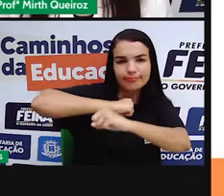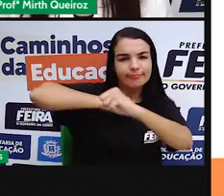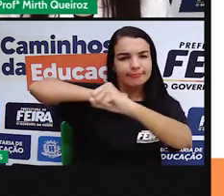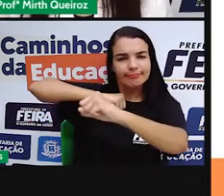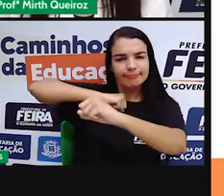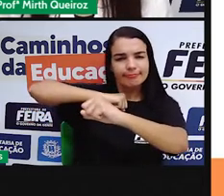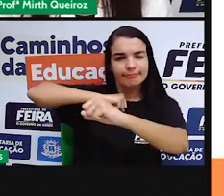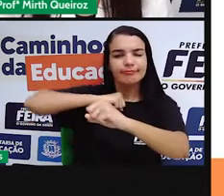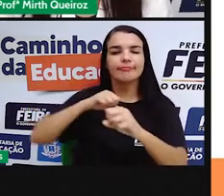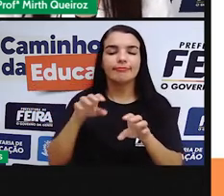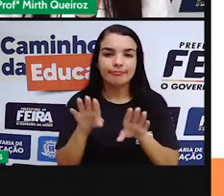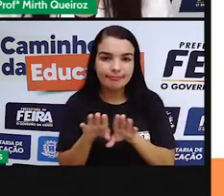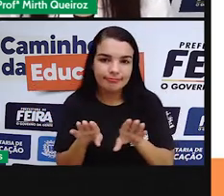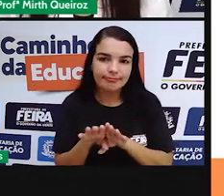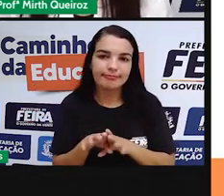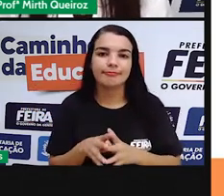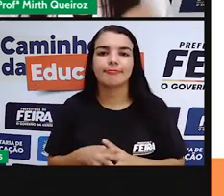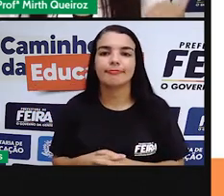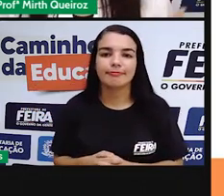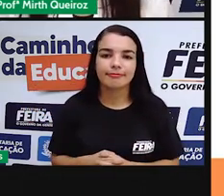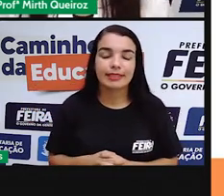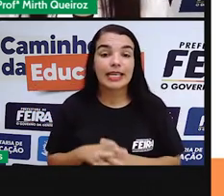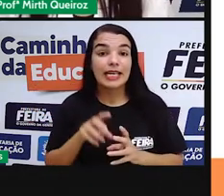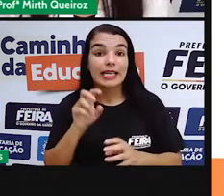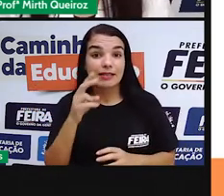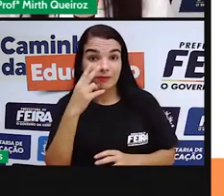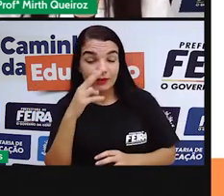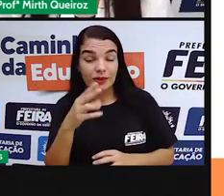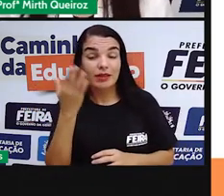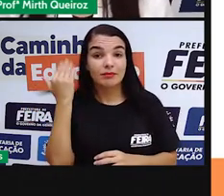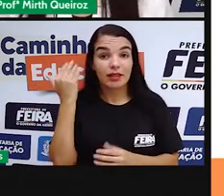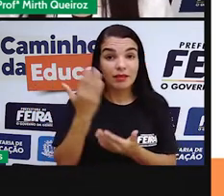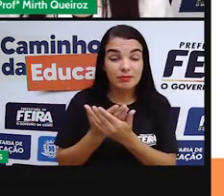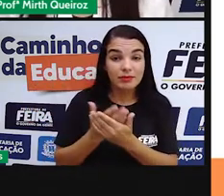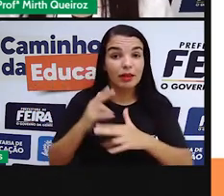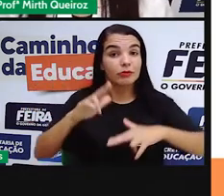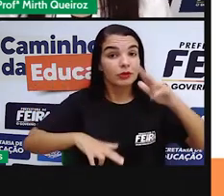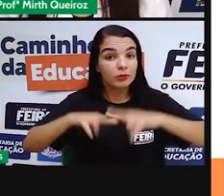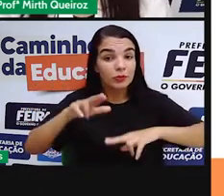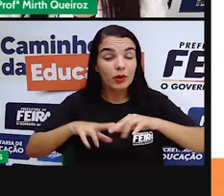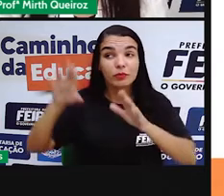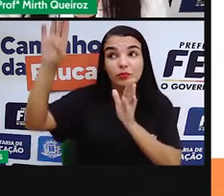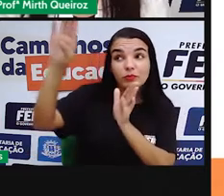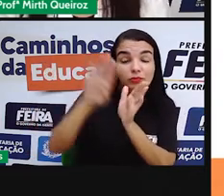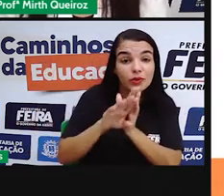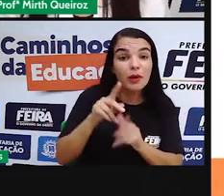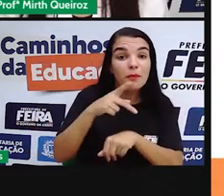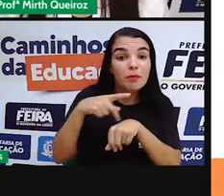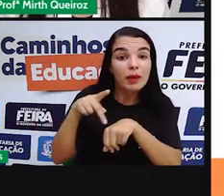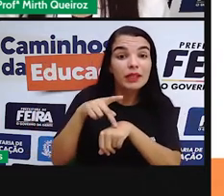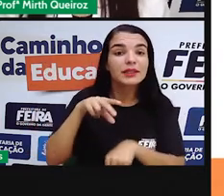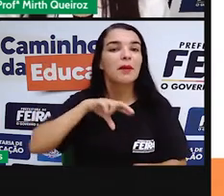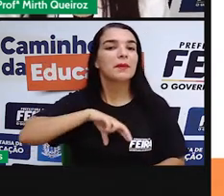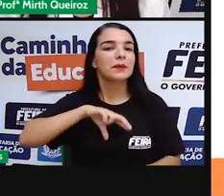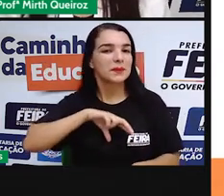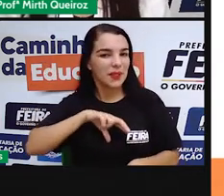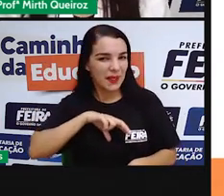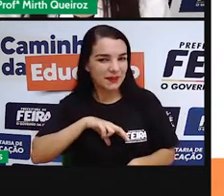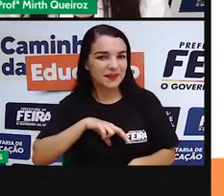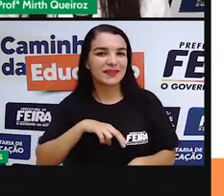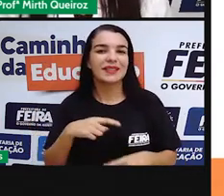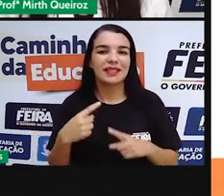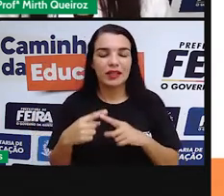falamos até na aula anterior que o próprio São João veio de Portugal e França para o Brasil, né? Lá já se desenvolvia esse tipo de